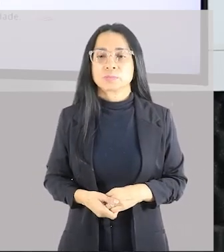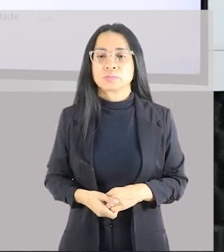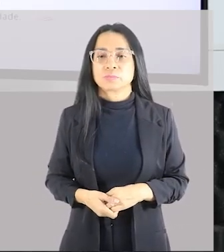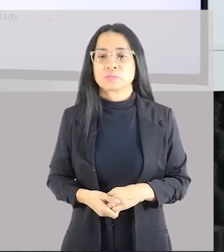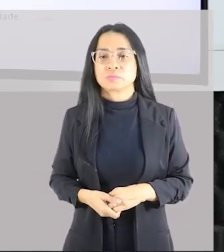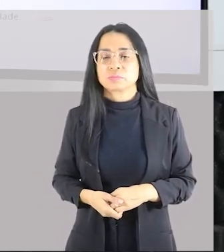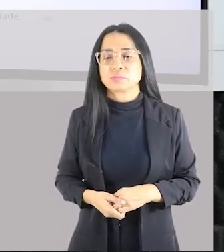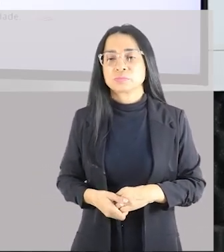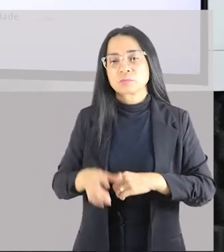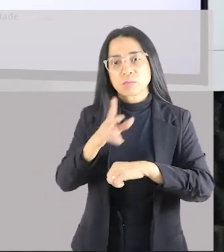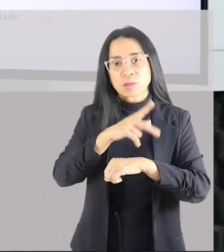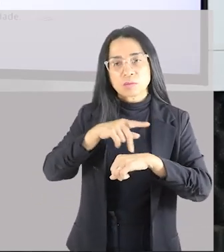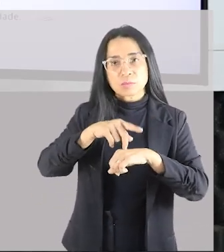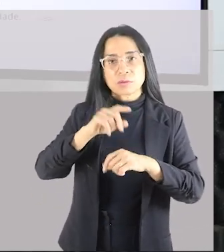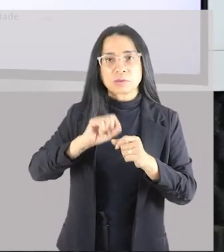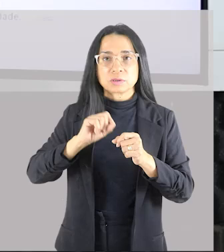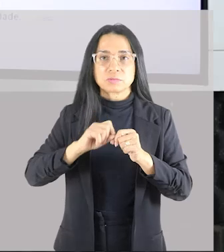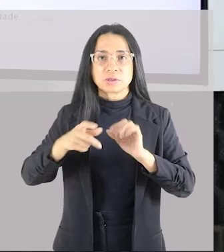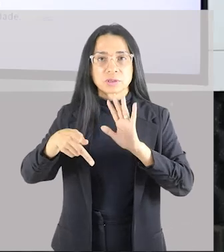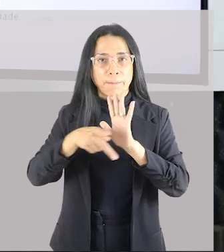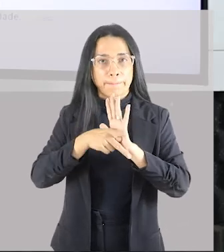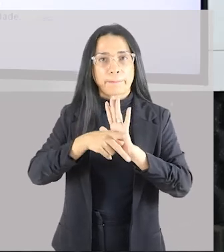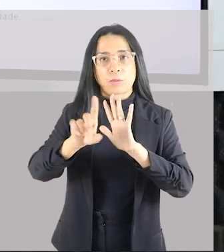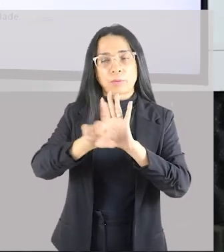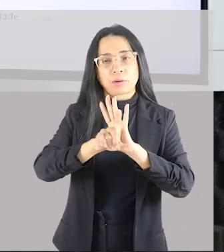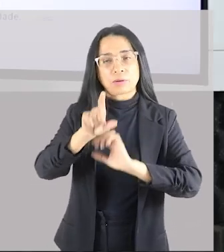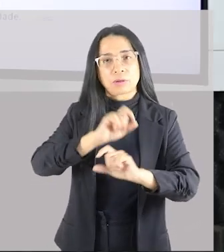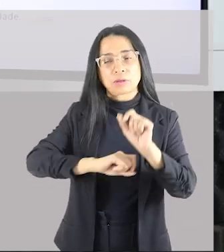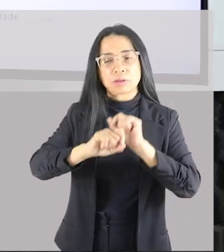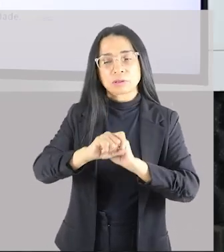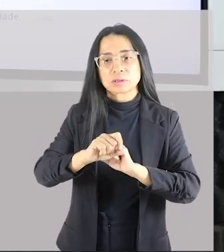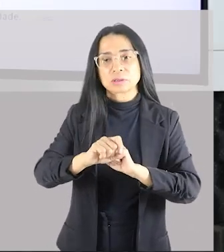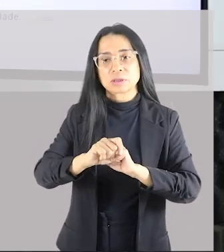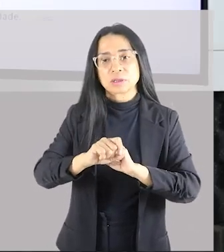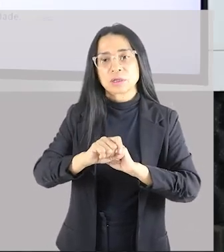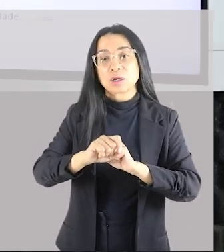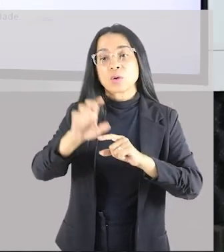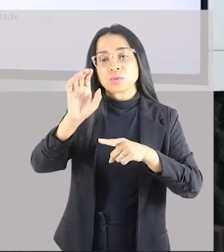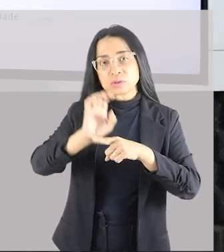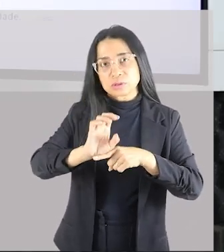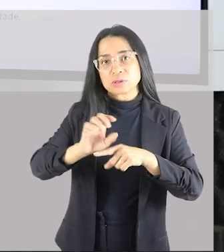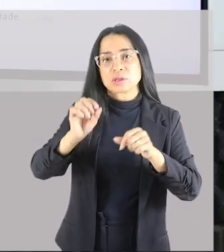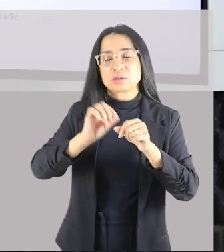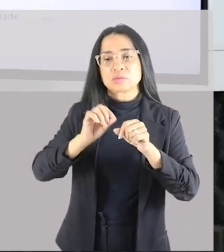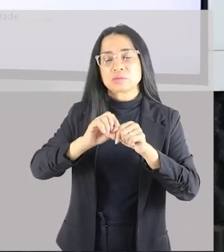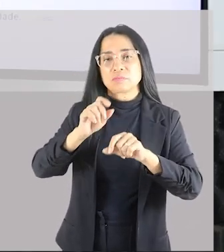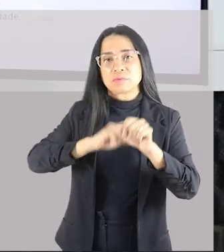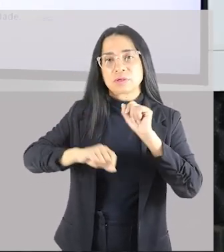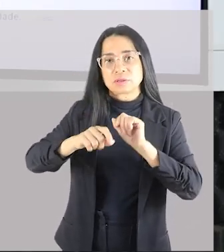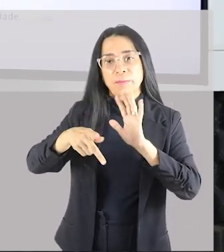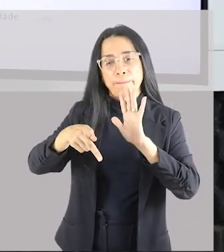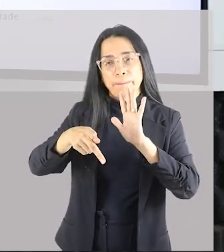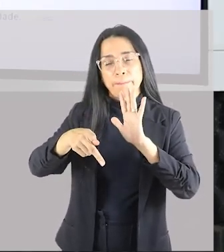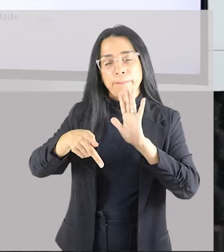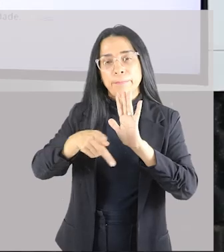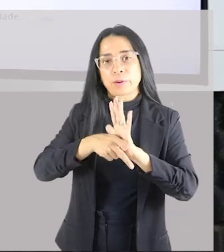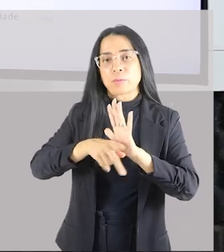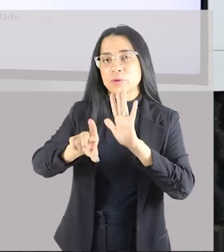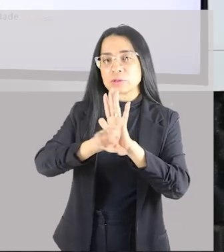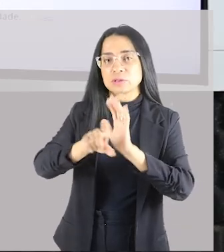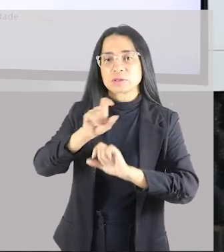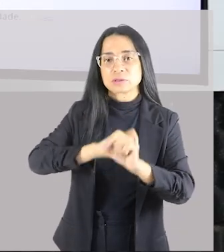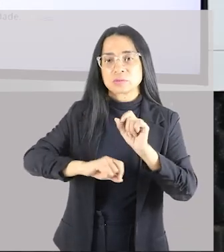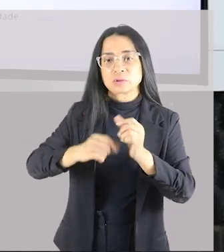seja, os países fazem as suas próprias legislações, os estados fazem as suas próprias legislações e, a partir dali,